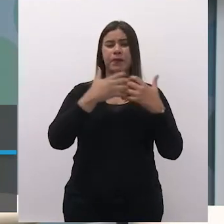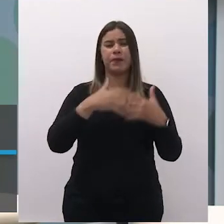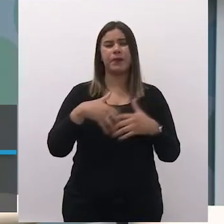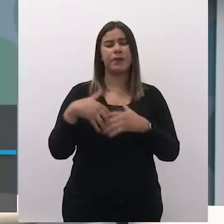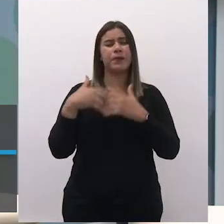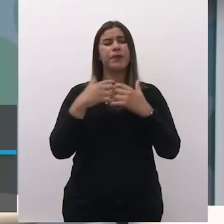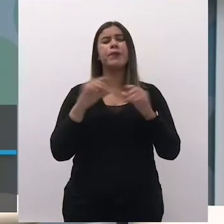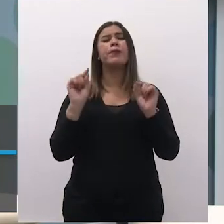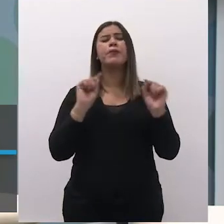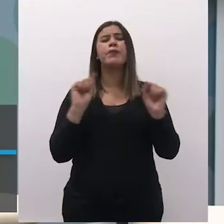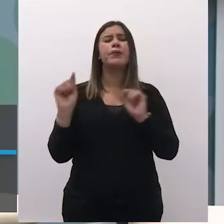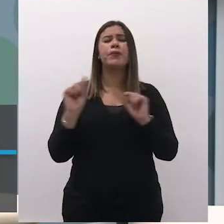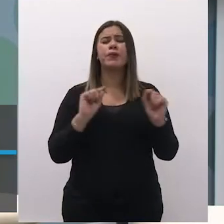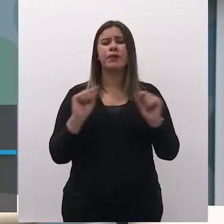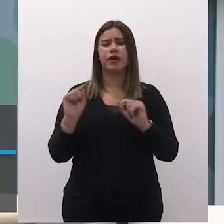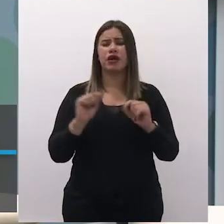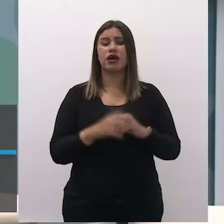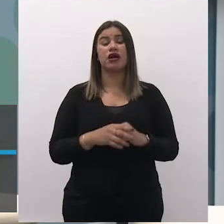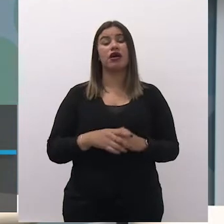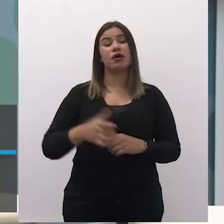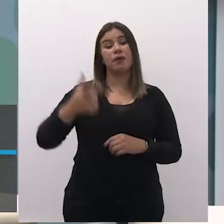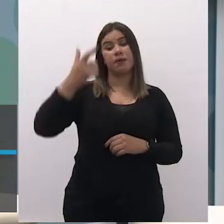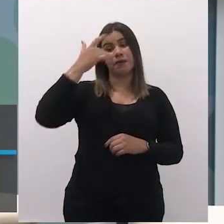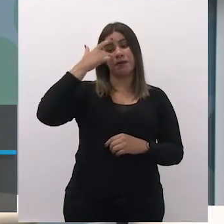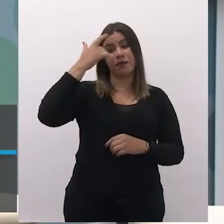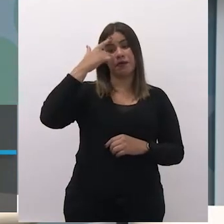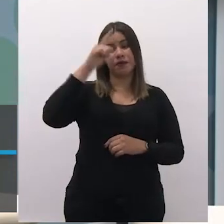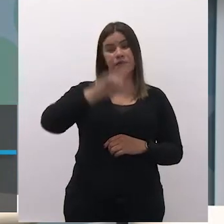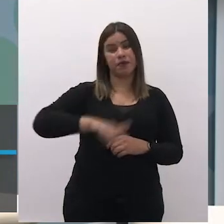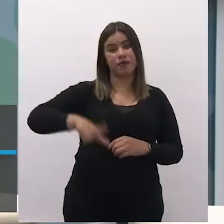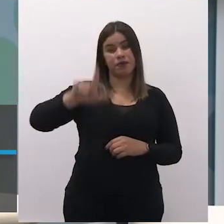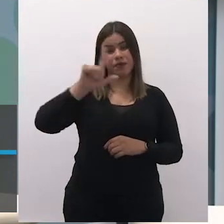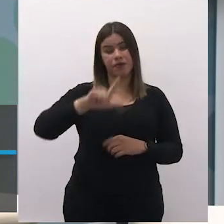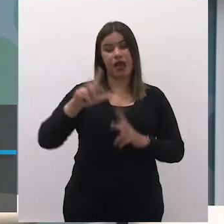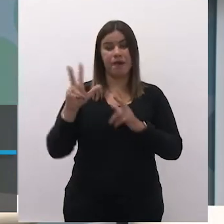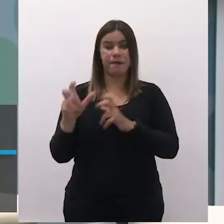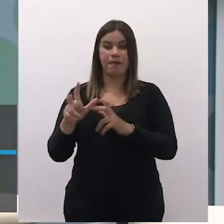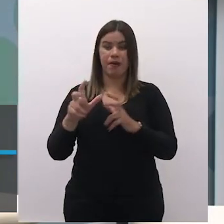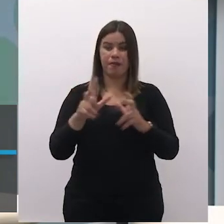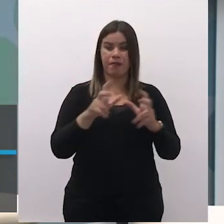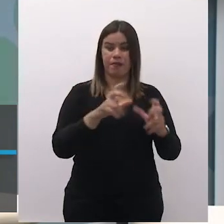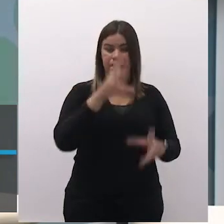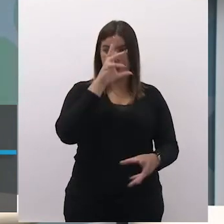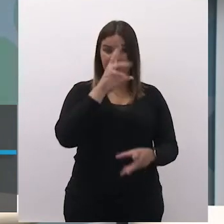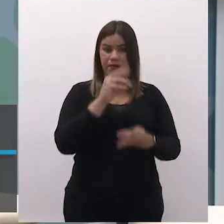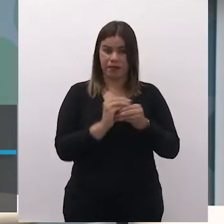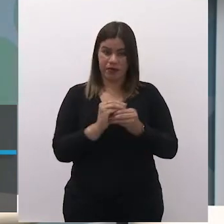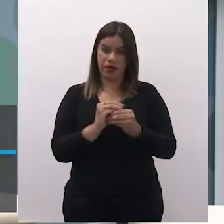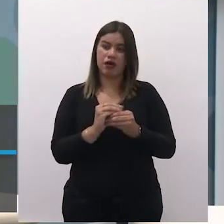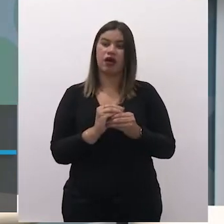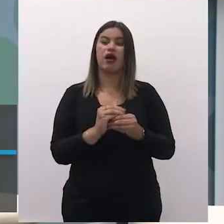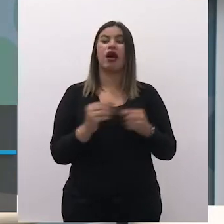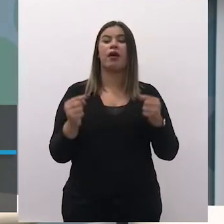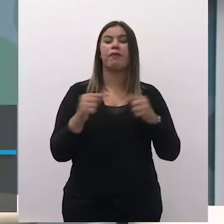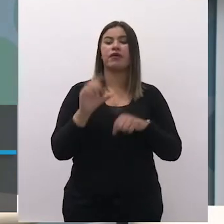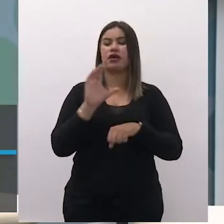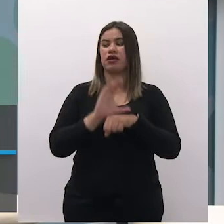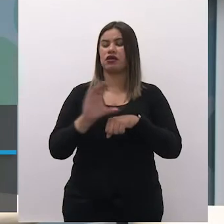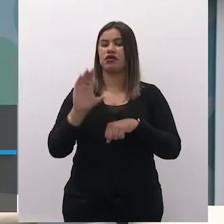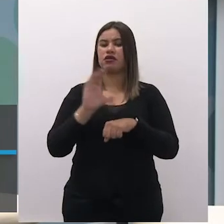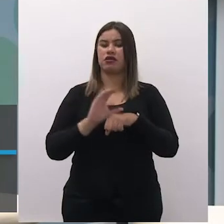operações formais? Domínio do pensamento lógico e dedutivo, que relaciona conceitos abstratos